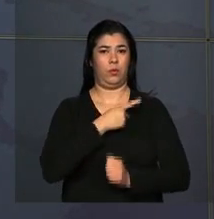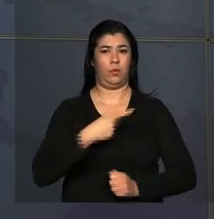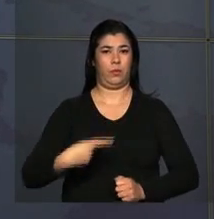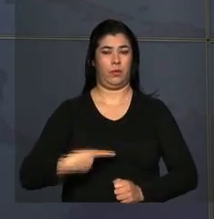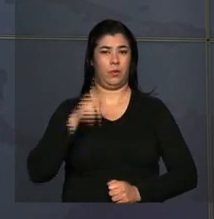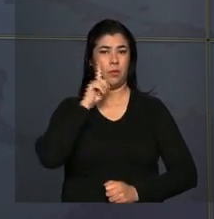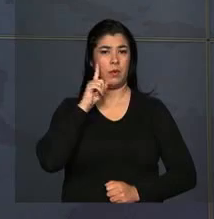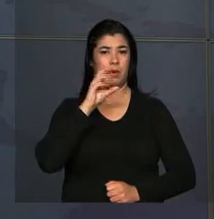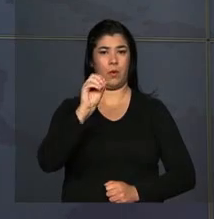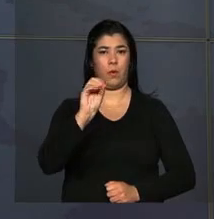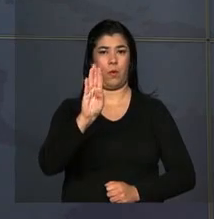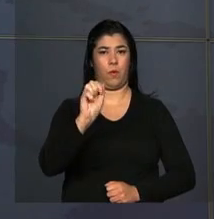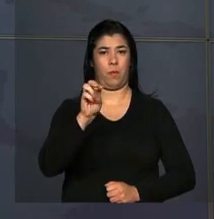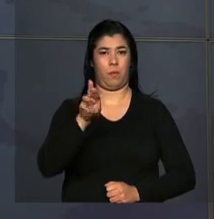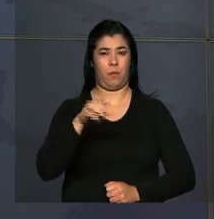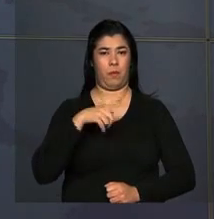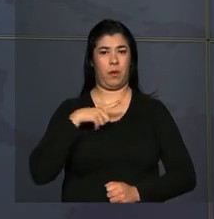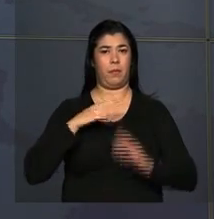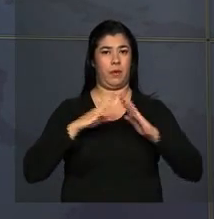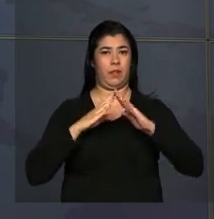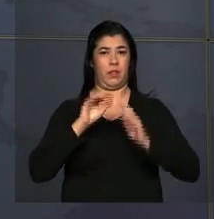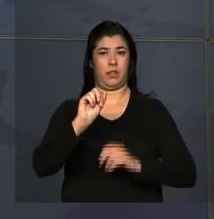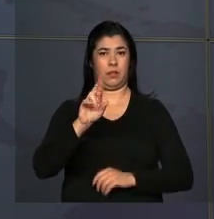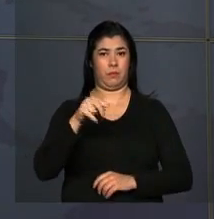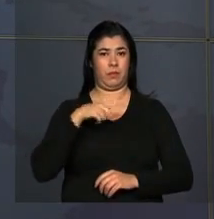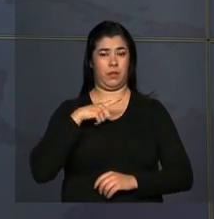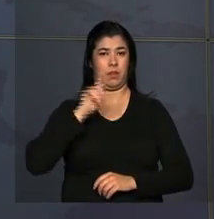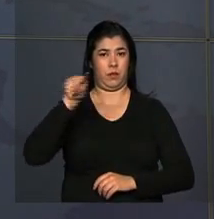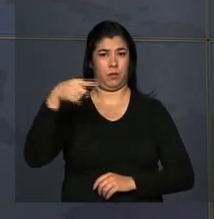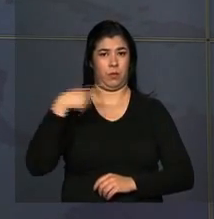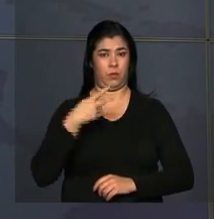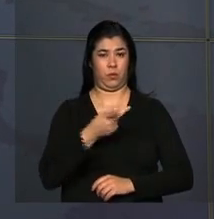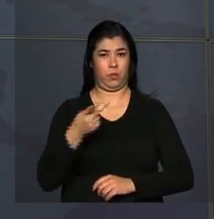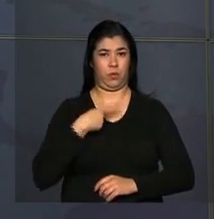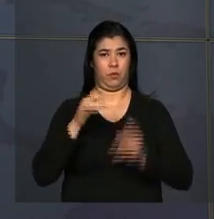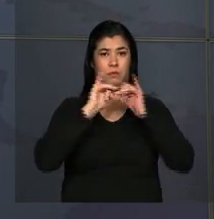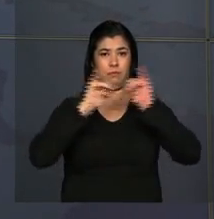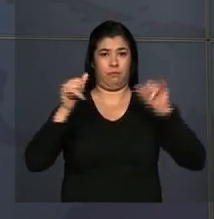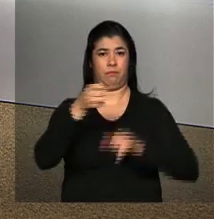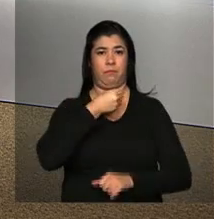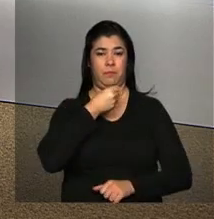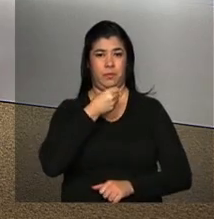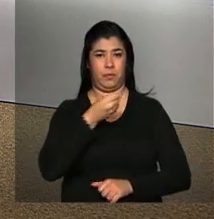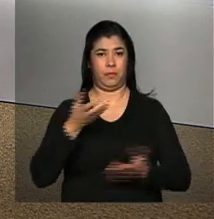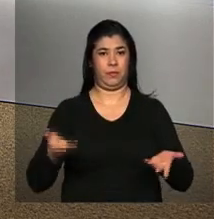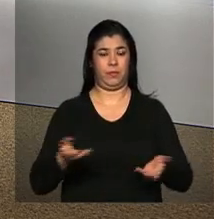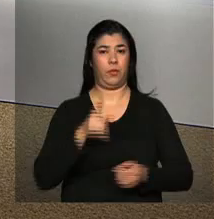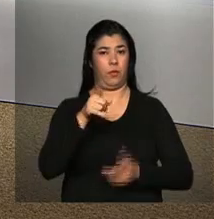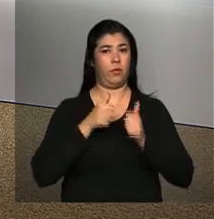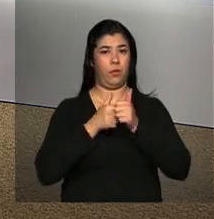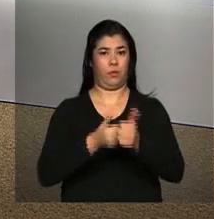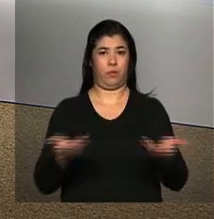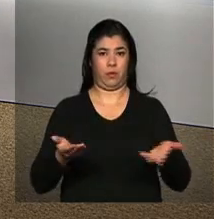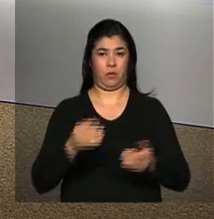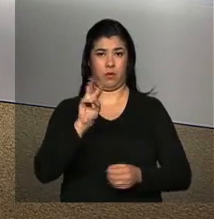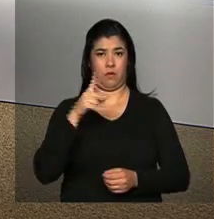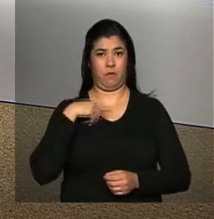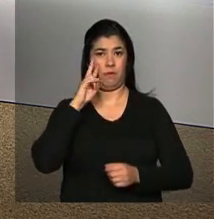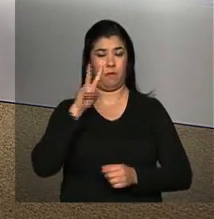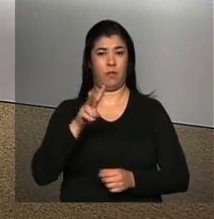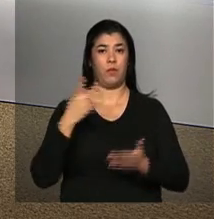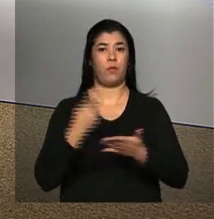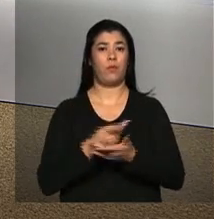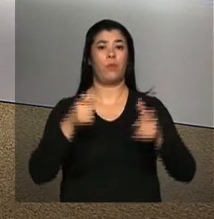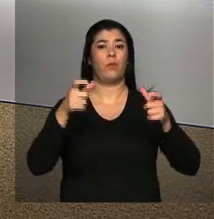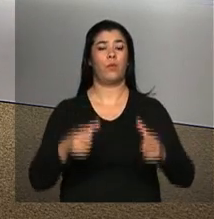Obama na Casa Branca e daqui a pouco os dois vão conceder declaração à imprensa você acompanha ao vivo as imagens do